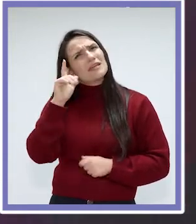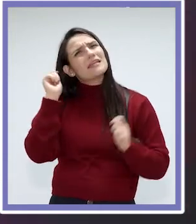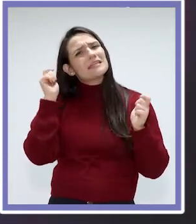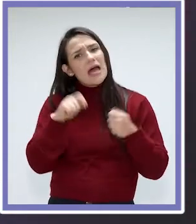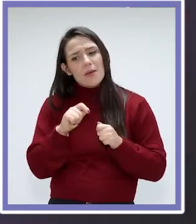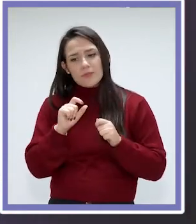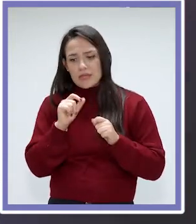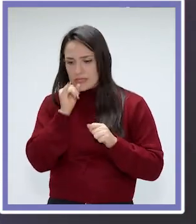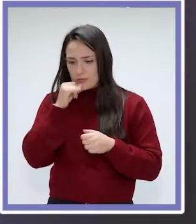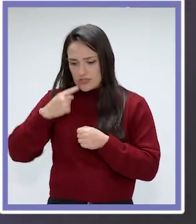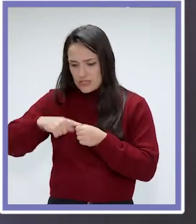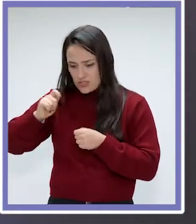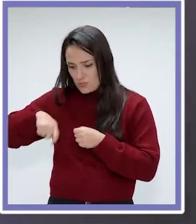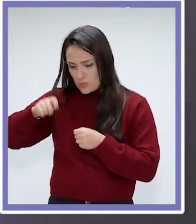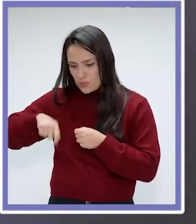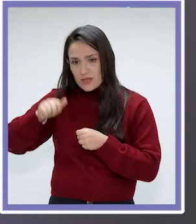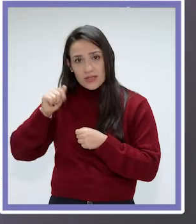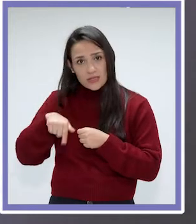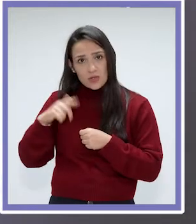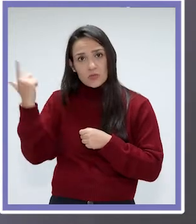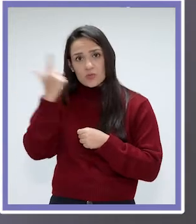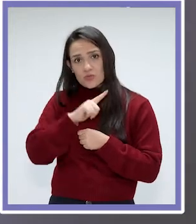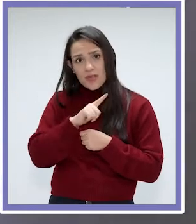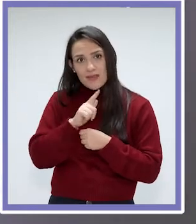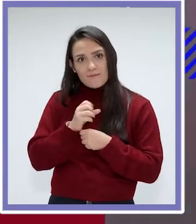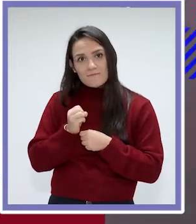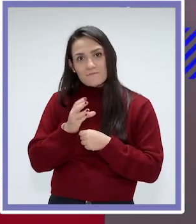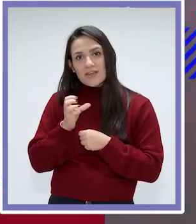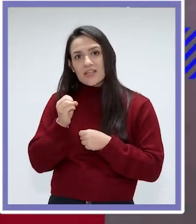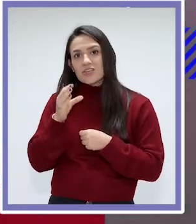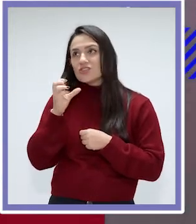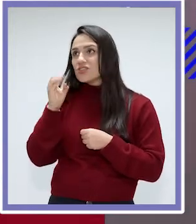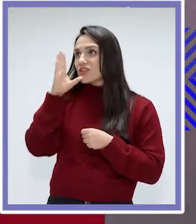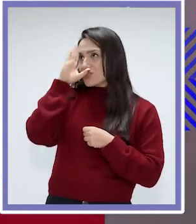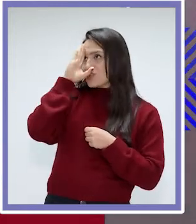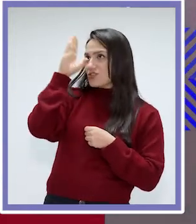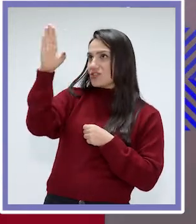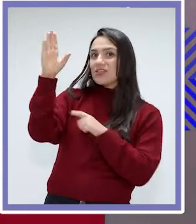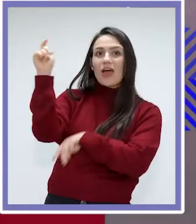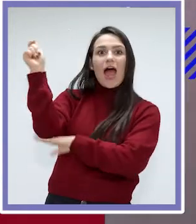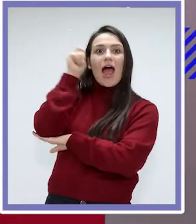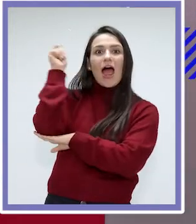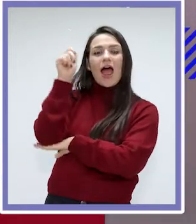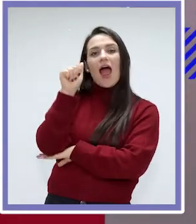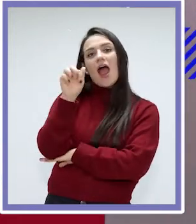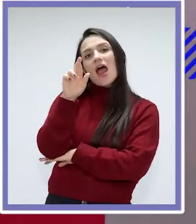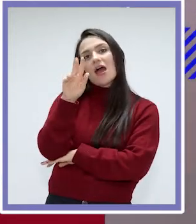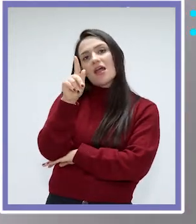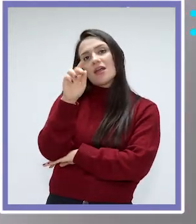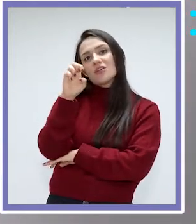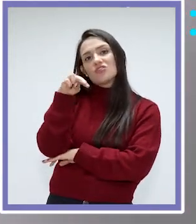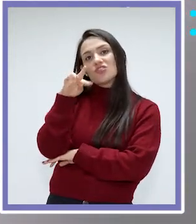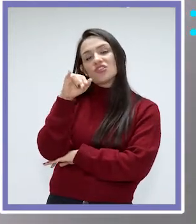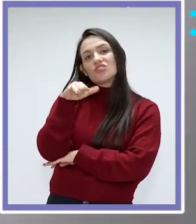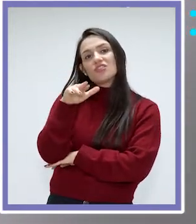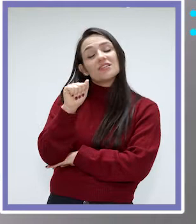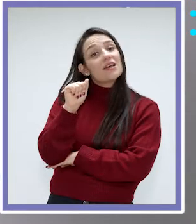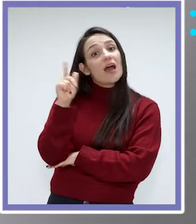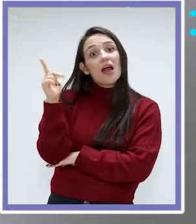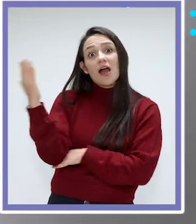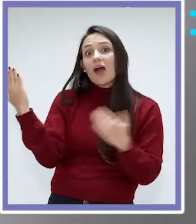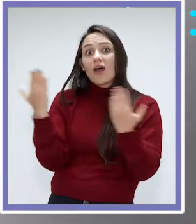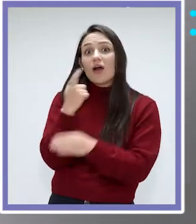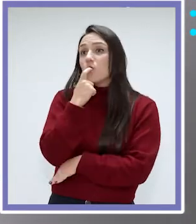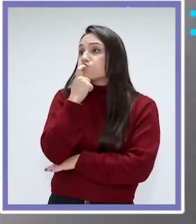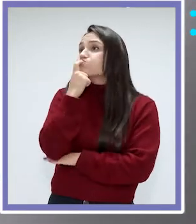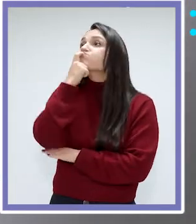pessoa sair aqui de Porto Murtinho no final de semana, tomar um vinho, por exemplo, na Argentina, né, ver a neve muito mais próximo